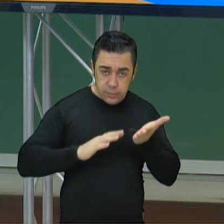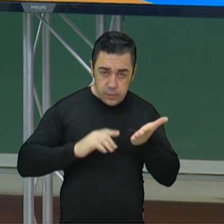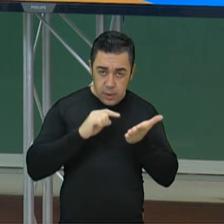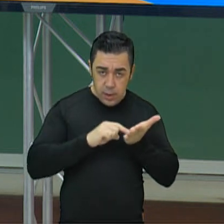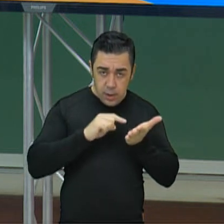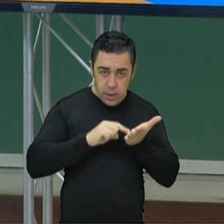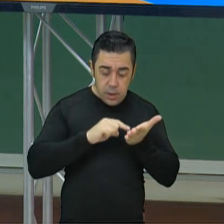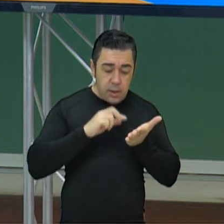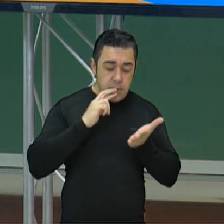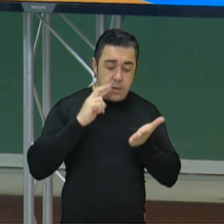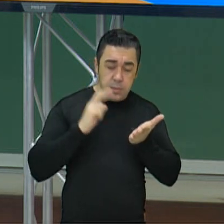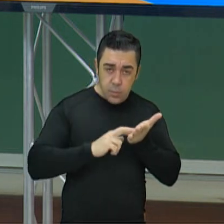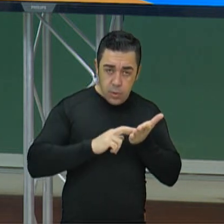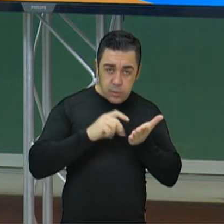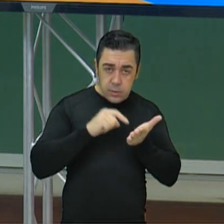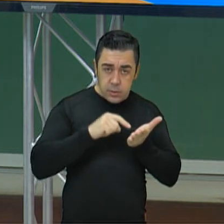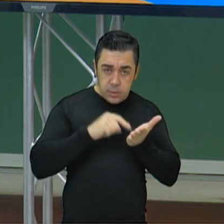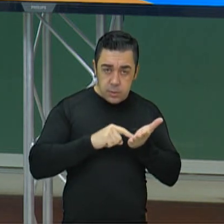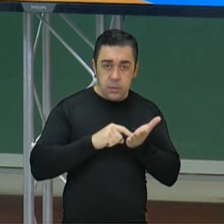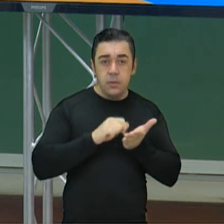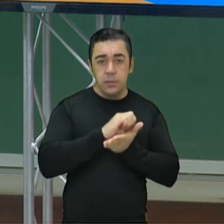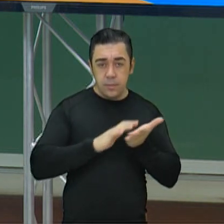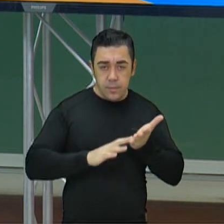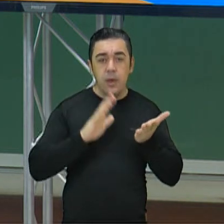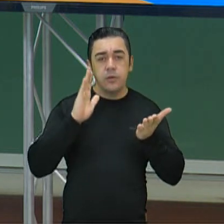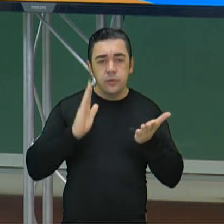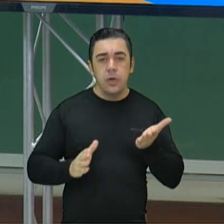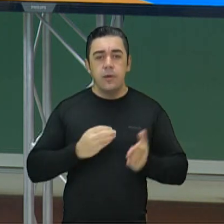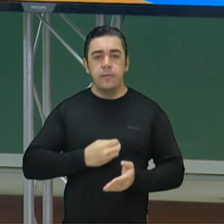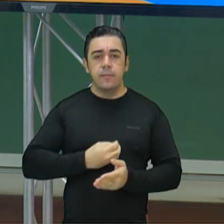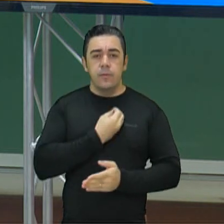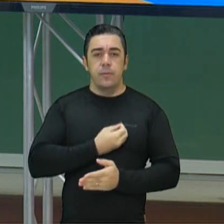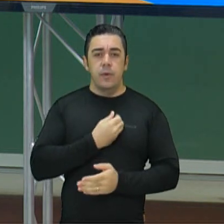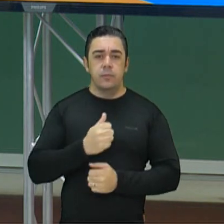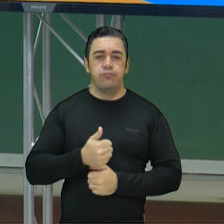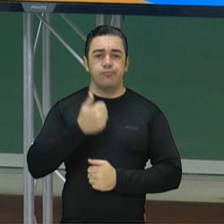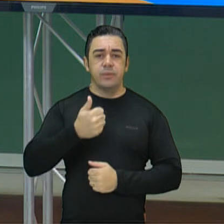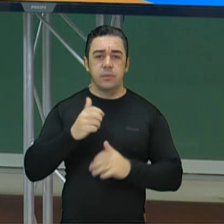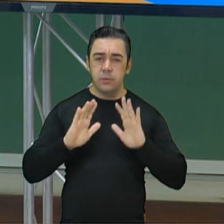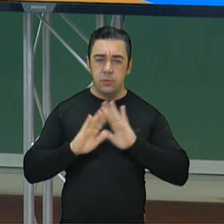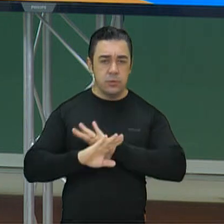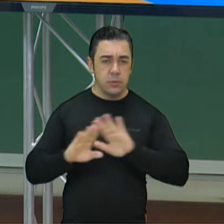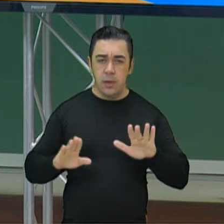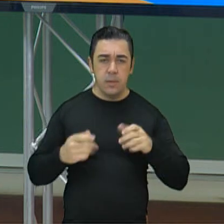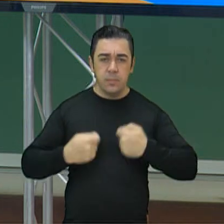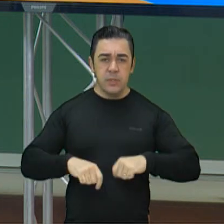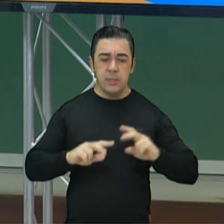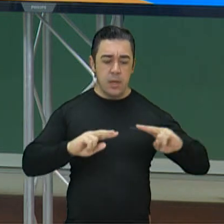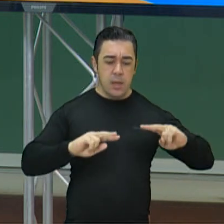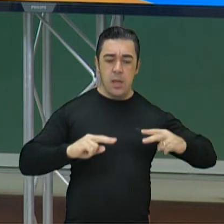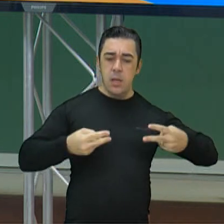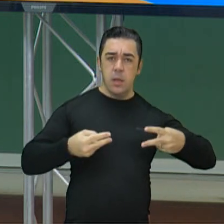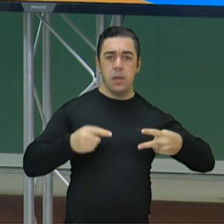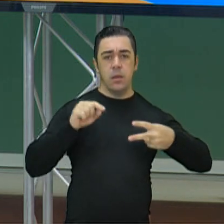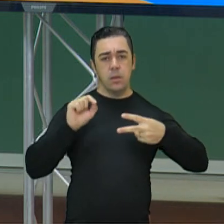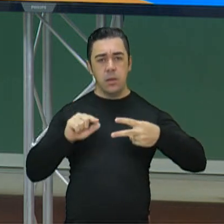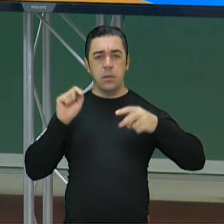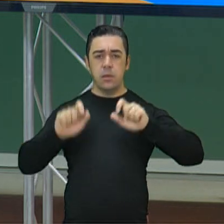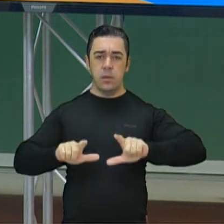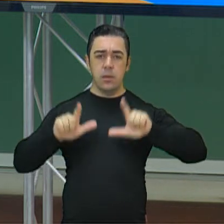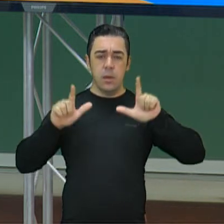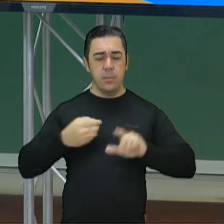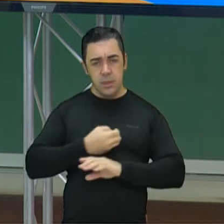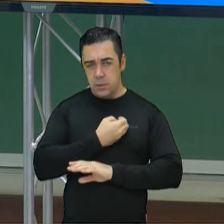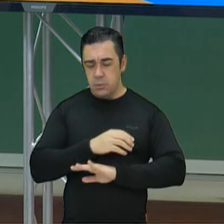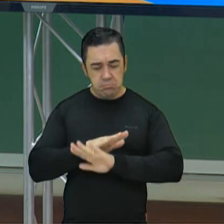e depois que você fizer as atividades, já é confirmada a sua presença automaticamente, não há necessidade mais de você ir lá e